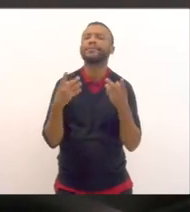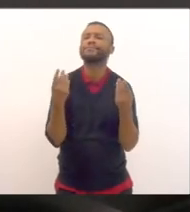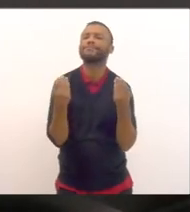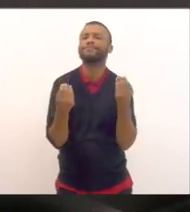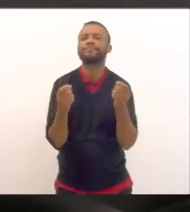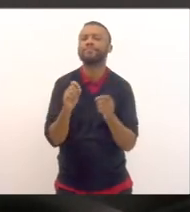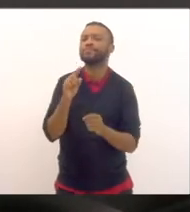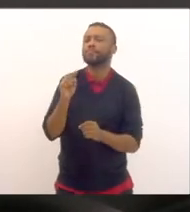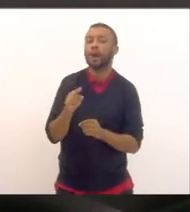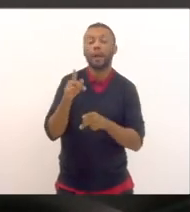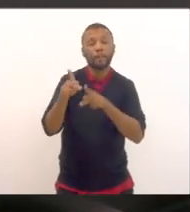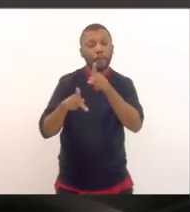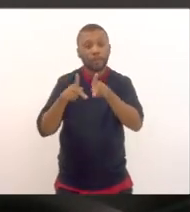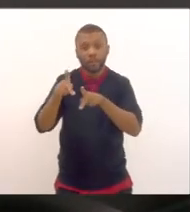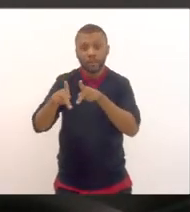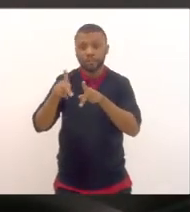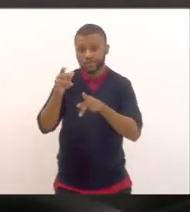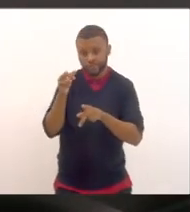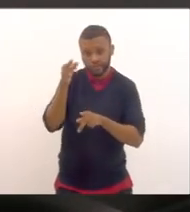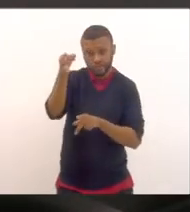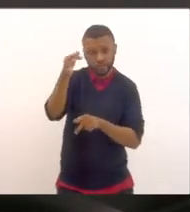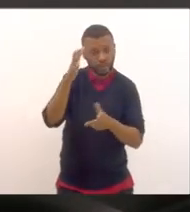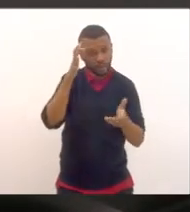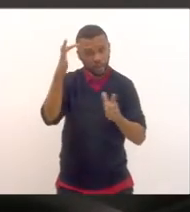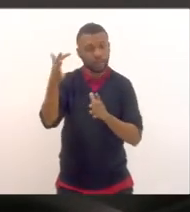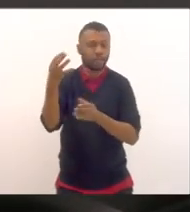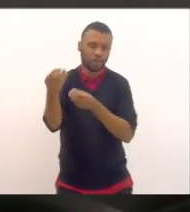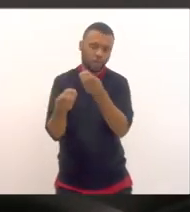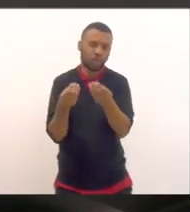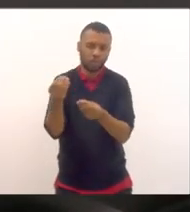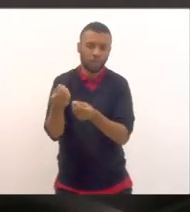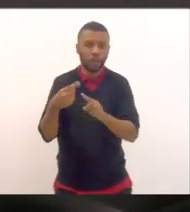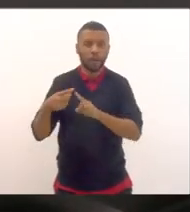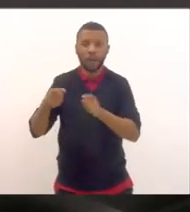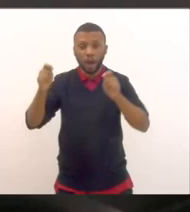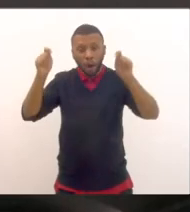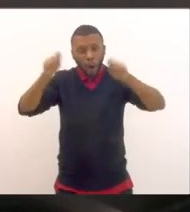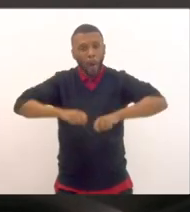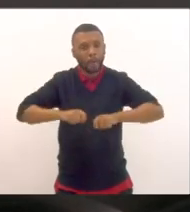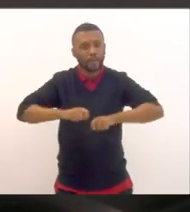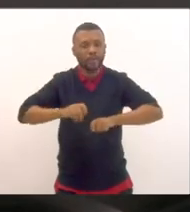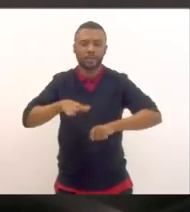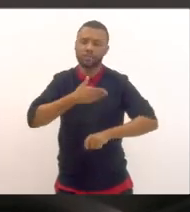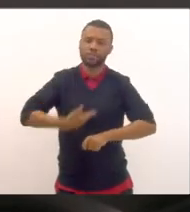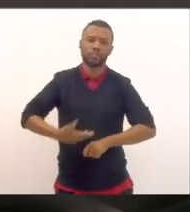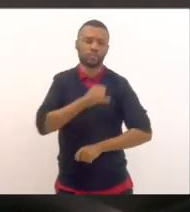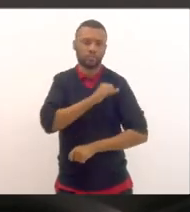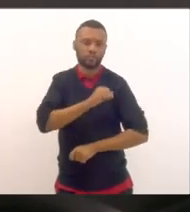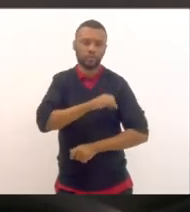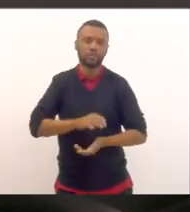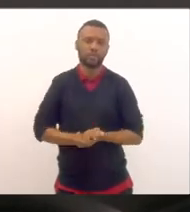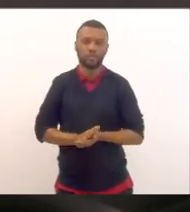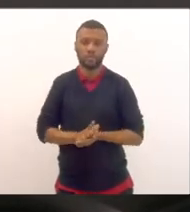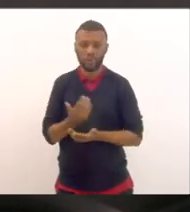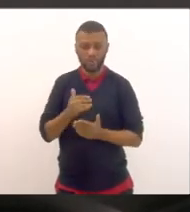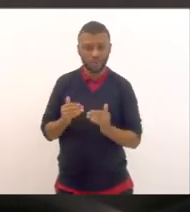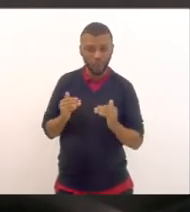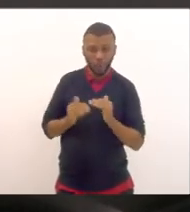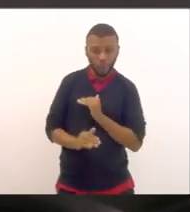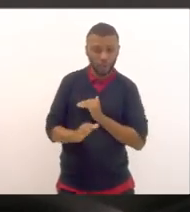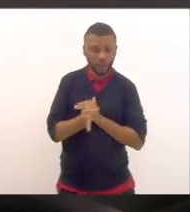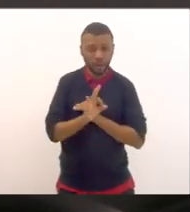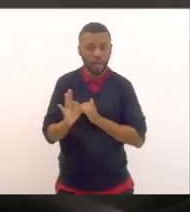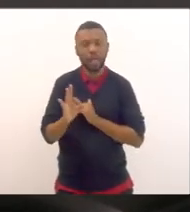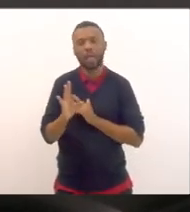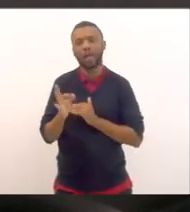população ali na ponta mesma vamos resolver isso porque competência é o do Estado eu não sou contra